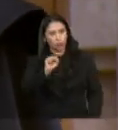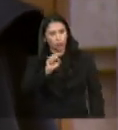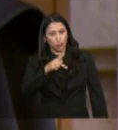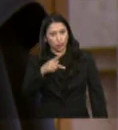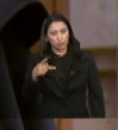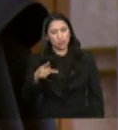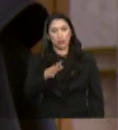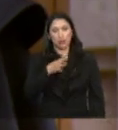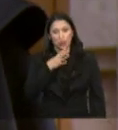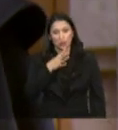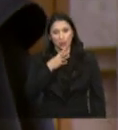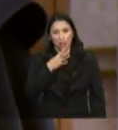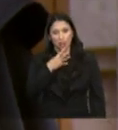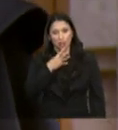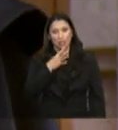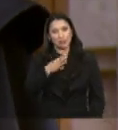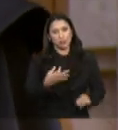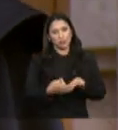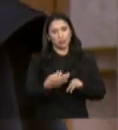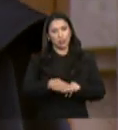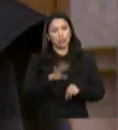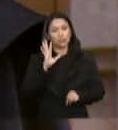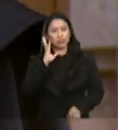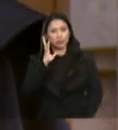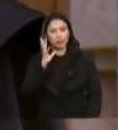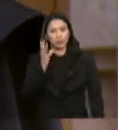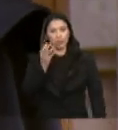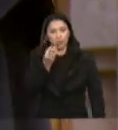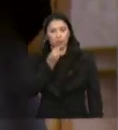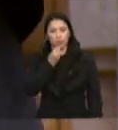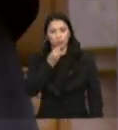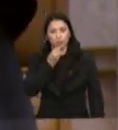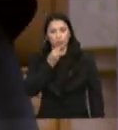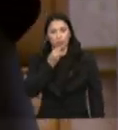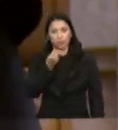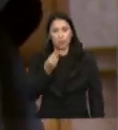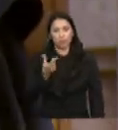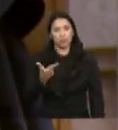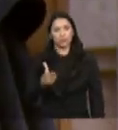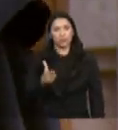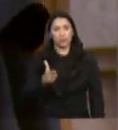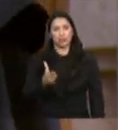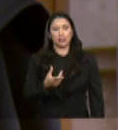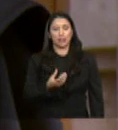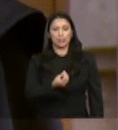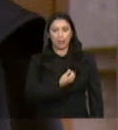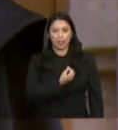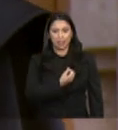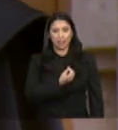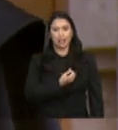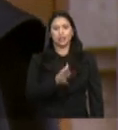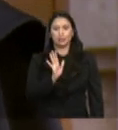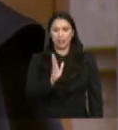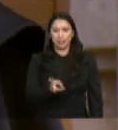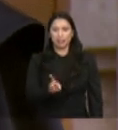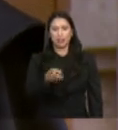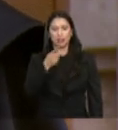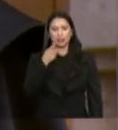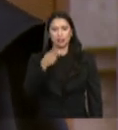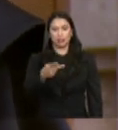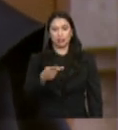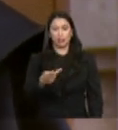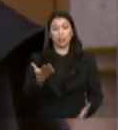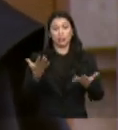e o ministro toffoli que também não está hoje presente mas que sempre refere a sua alma amada